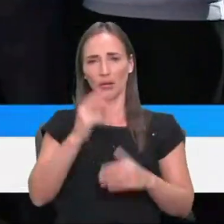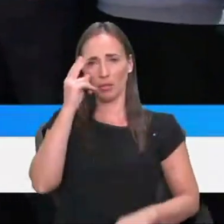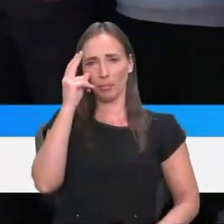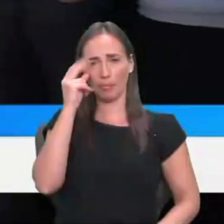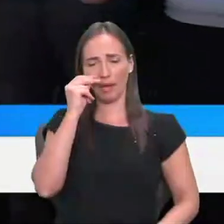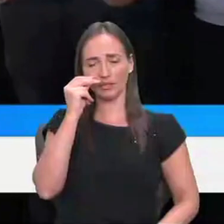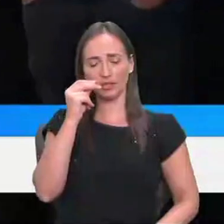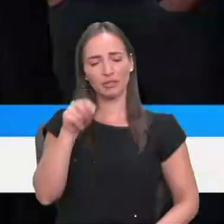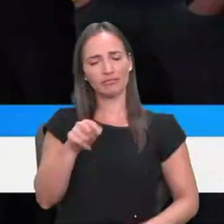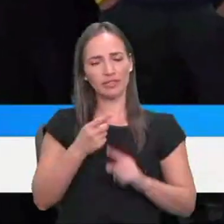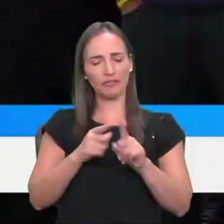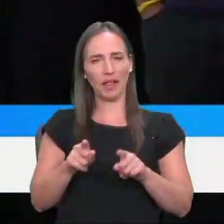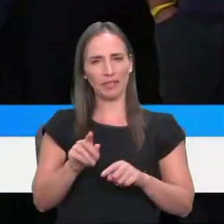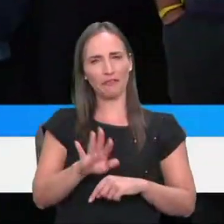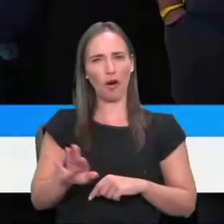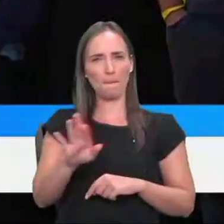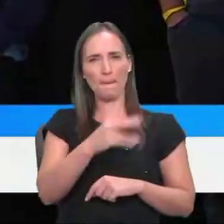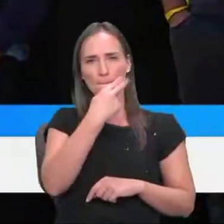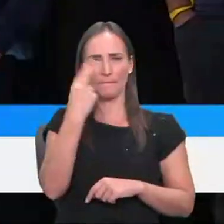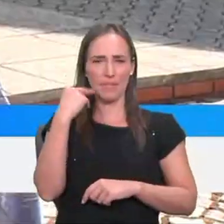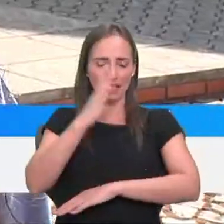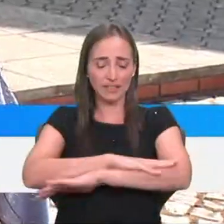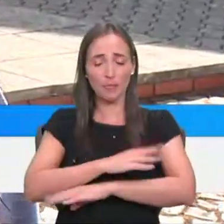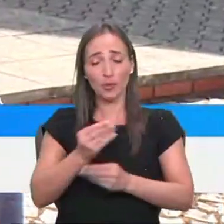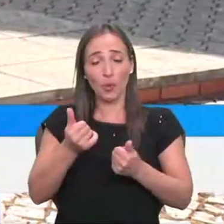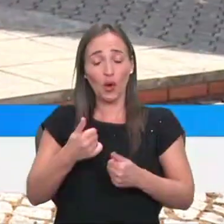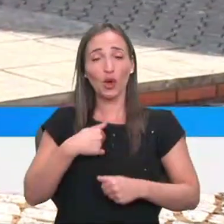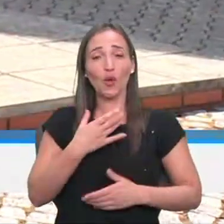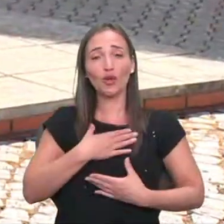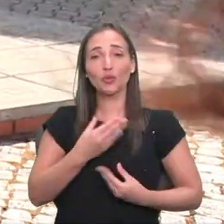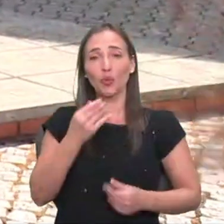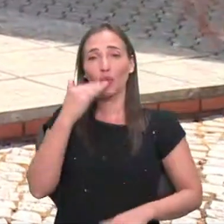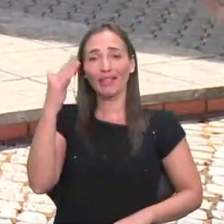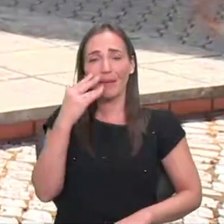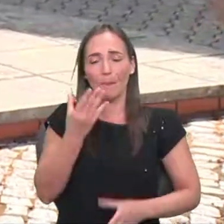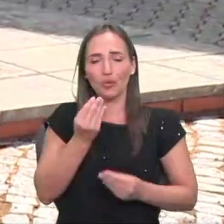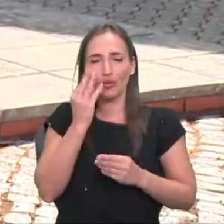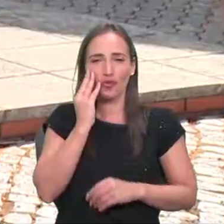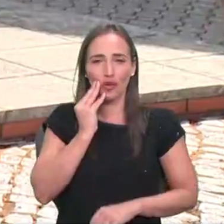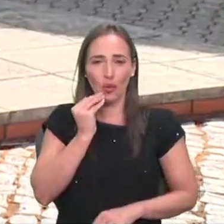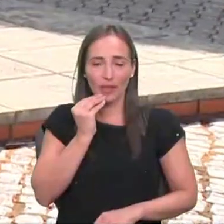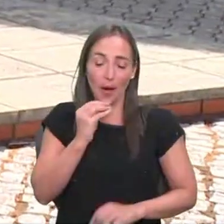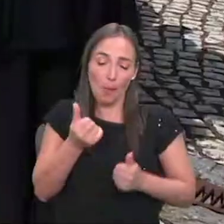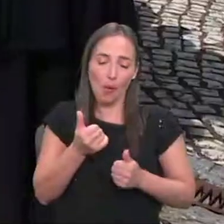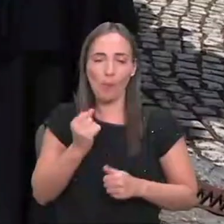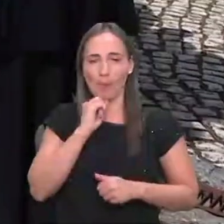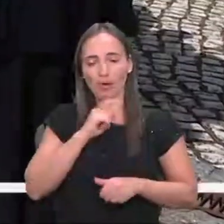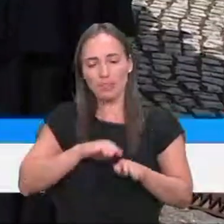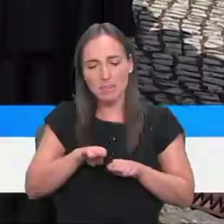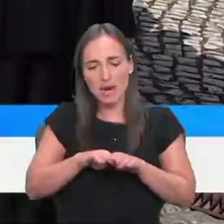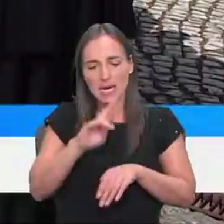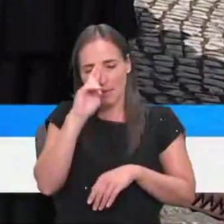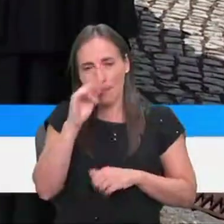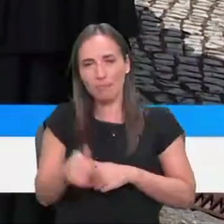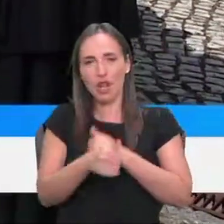muito bom porque eu gosto muito cantar mas tenho muita vergonha o que o que é bom e que posso treinar e e melhorar o desafio da